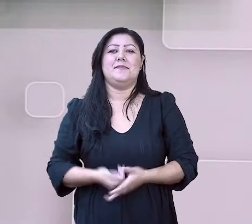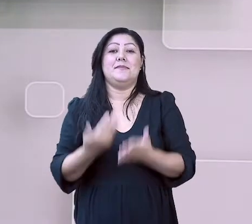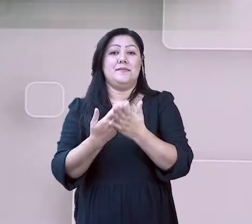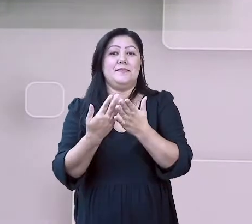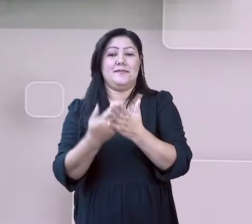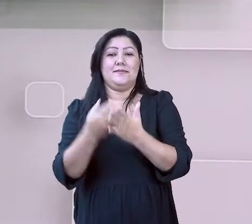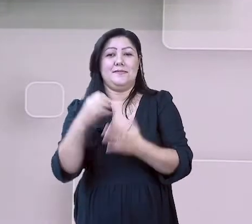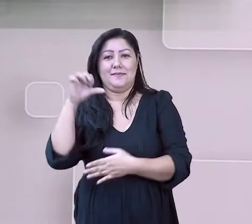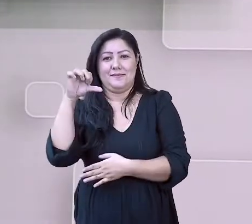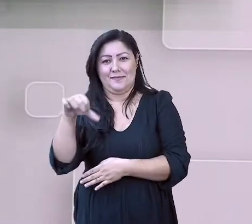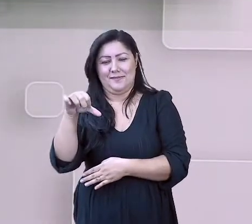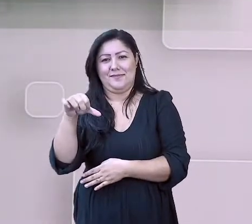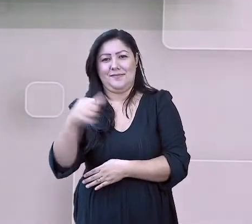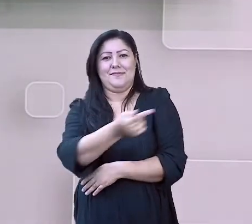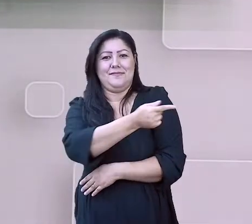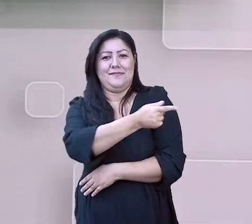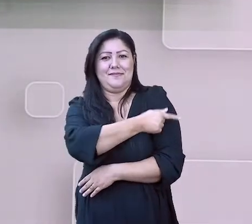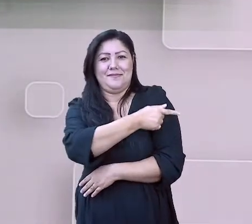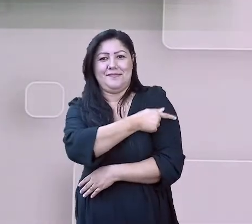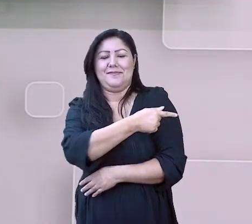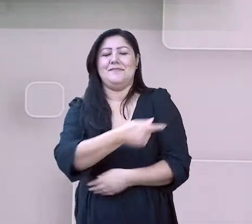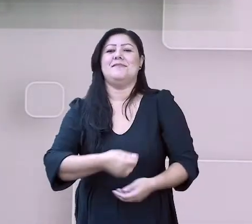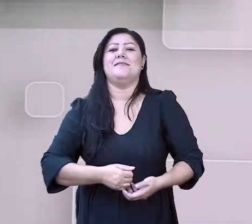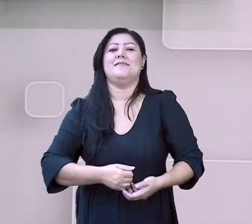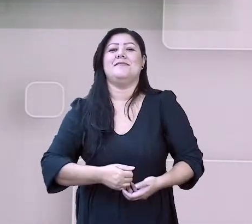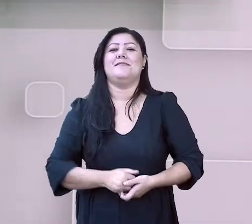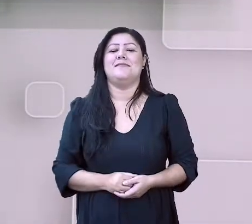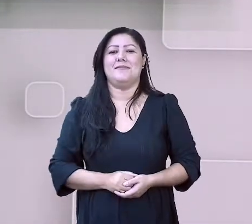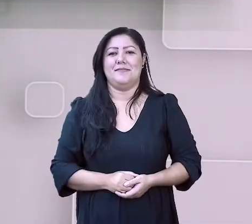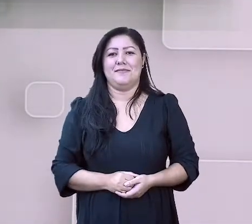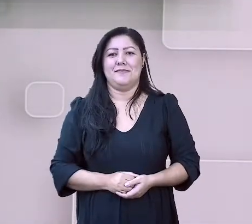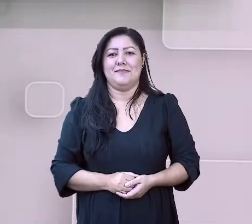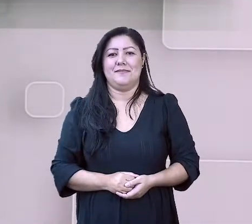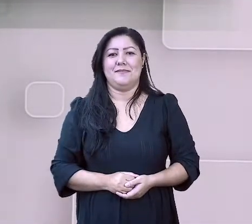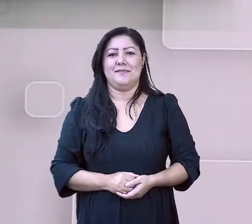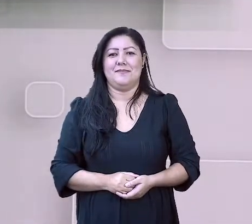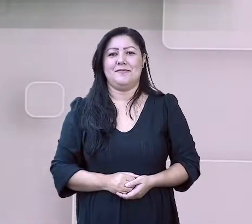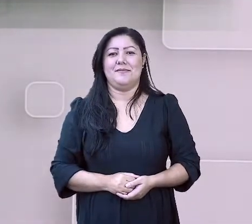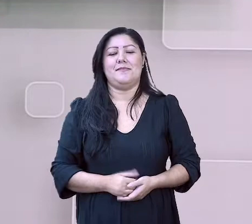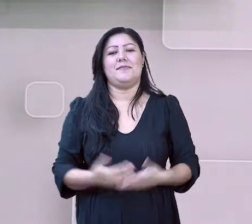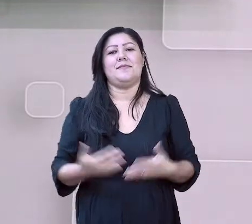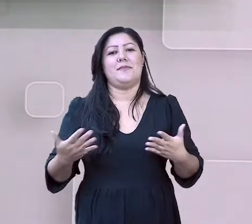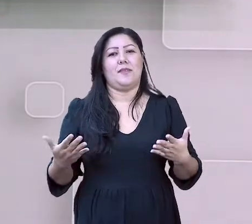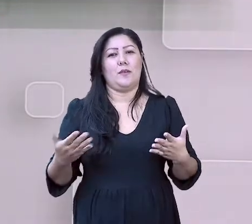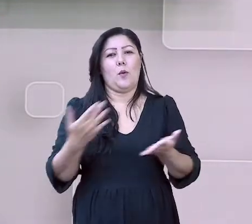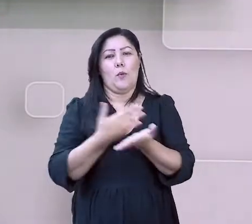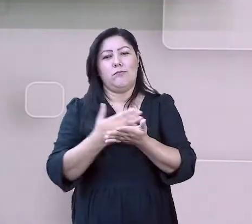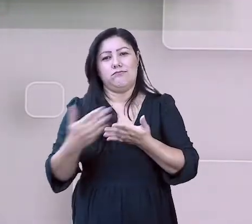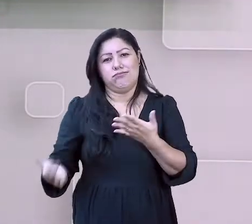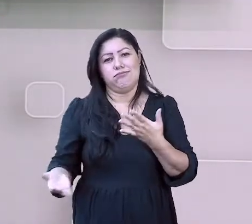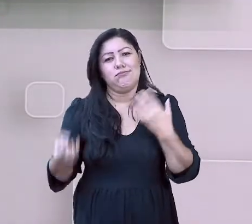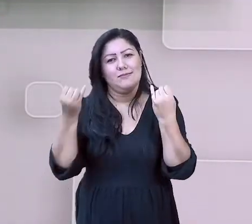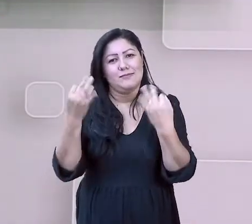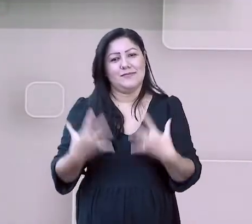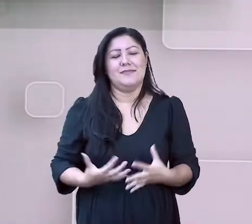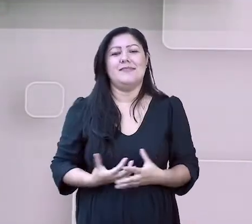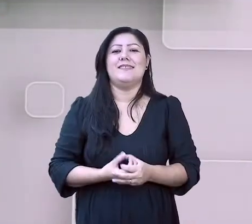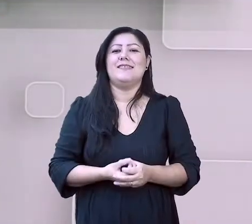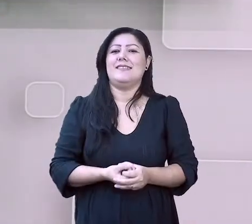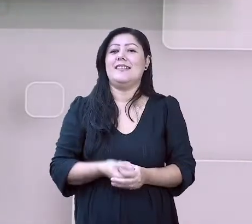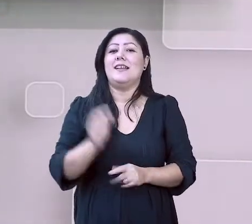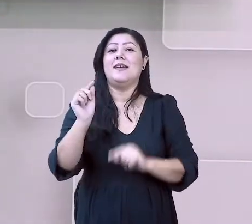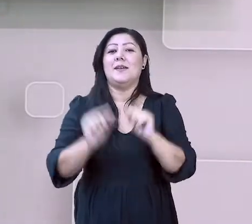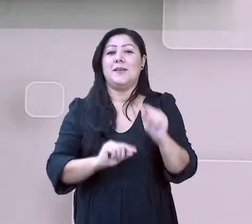9 para o 7º ano do ensino fundamental. E nós vamos continuar a falar sobre